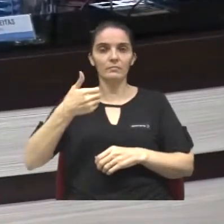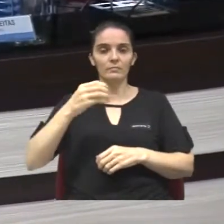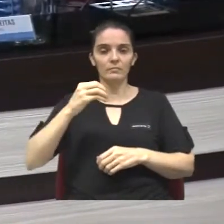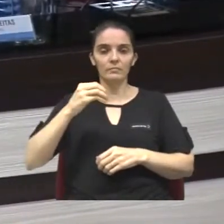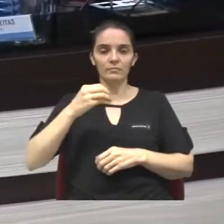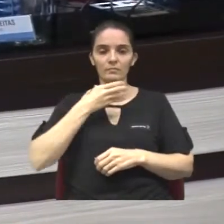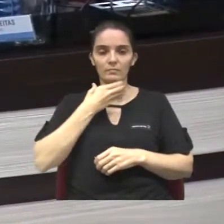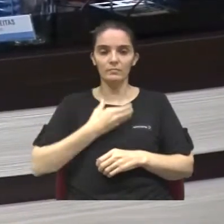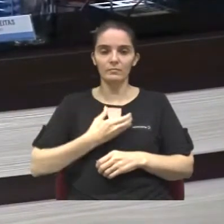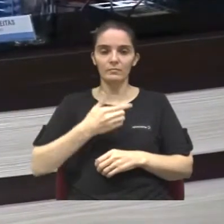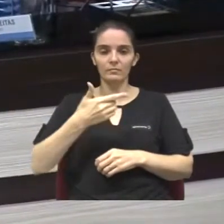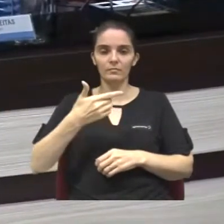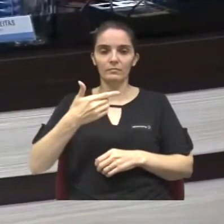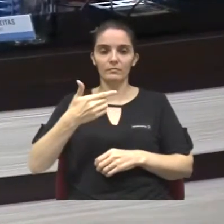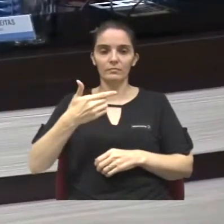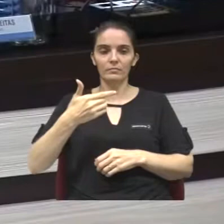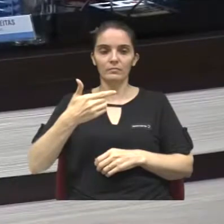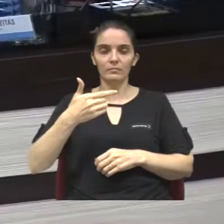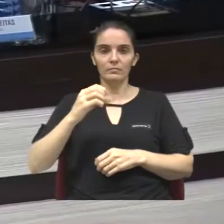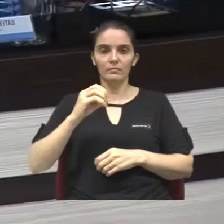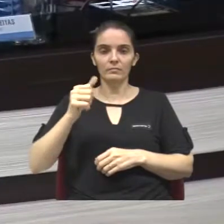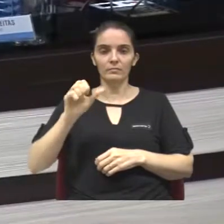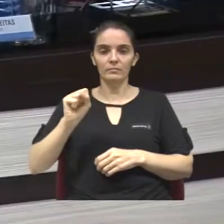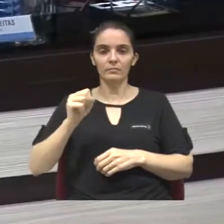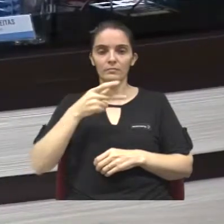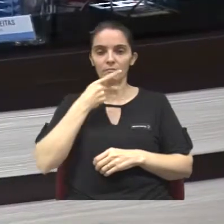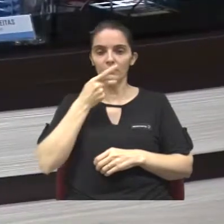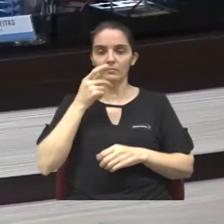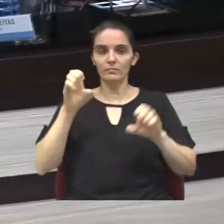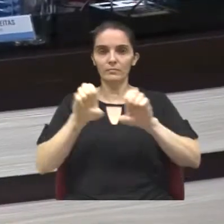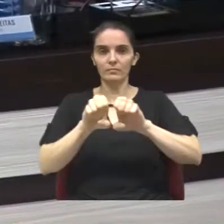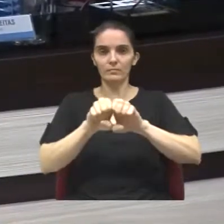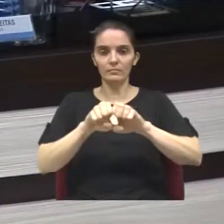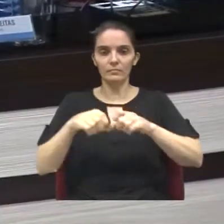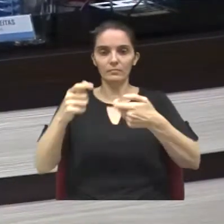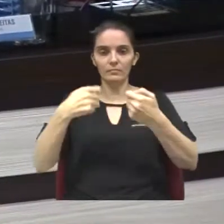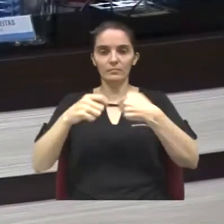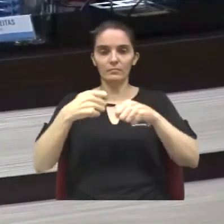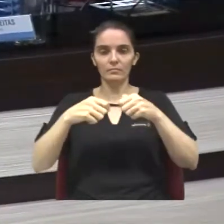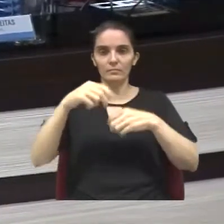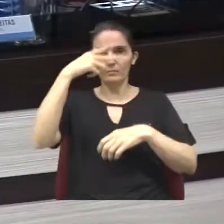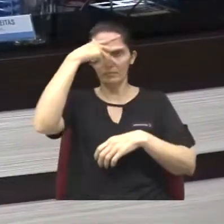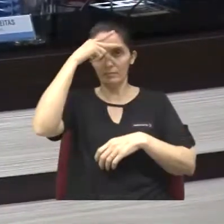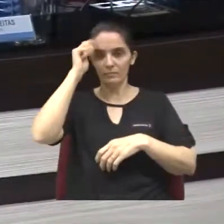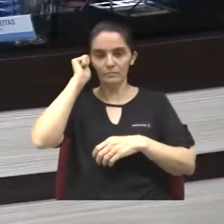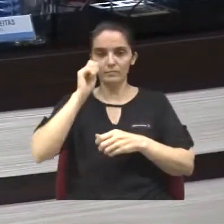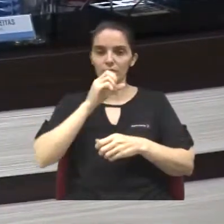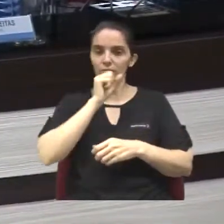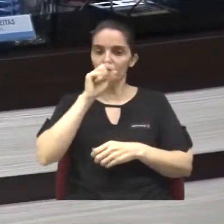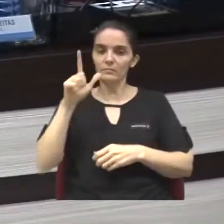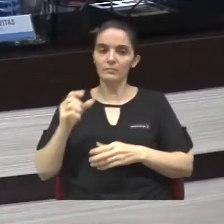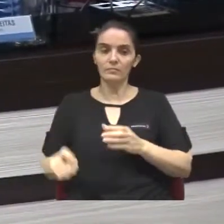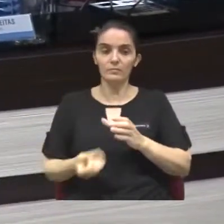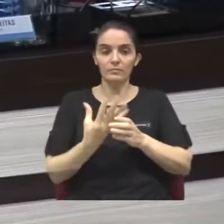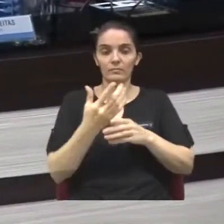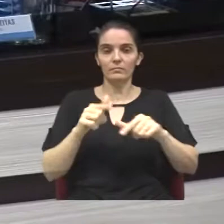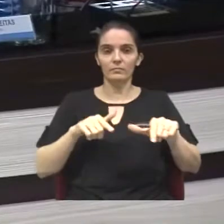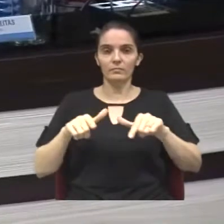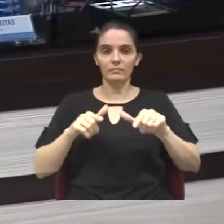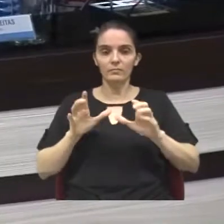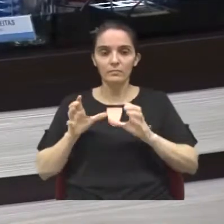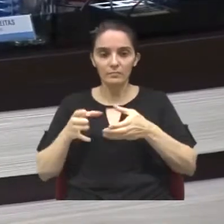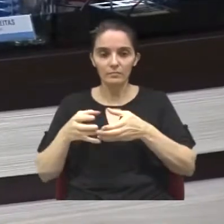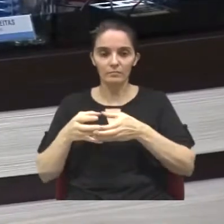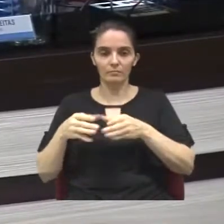2018, que dispõe sobre a estrutura administrativa da Prefeitura Municipal de Limeira, cria os cargos em comissão e